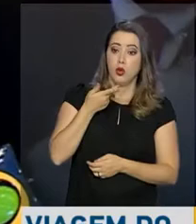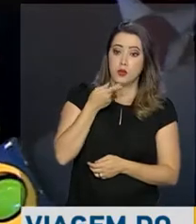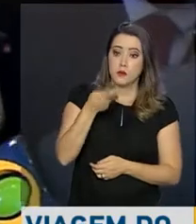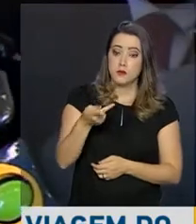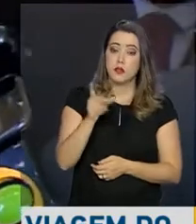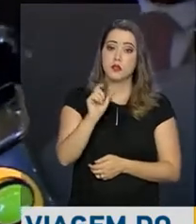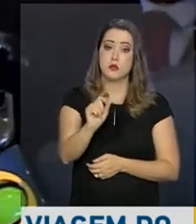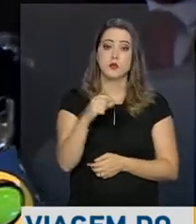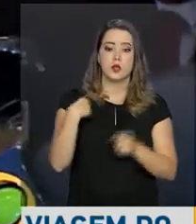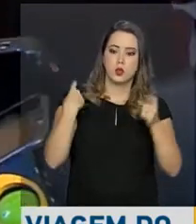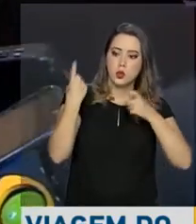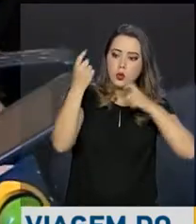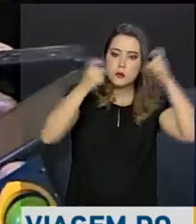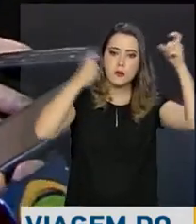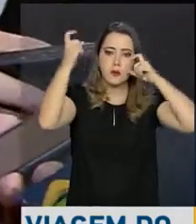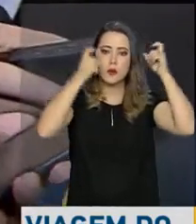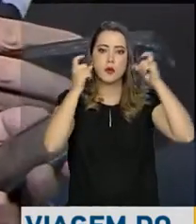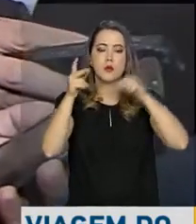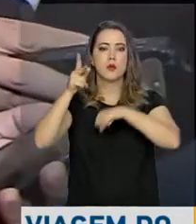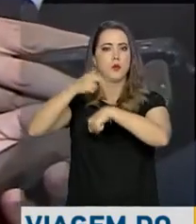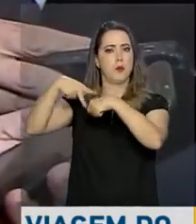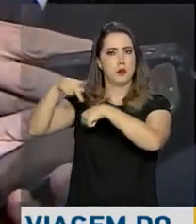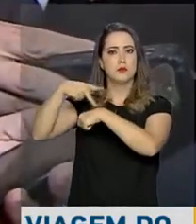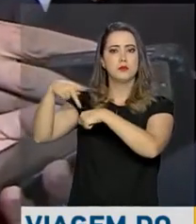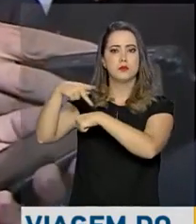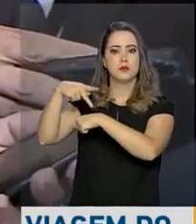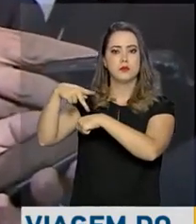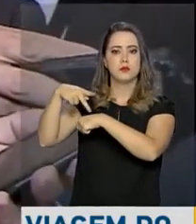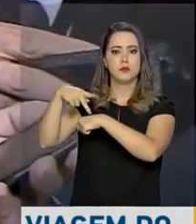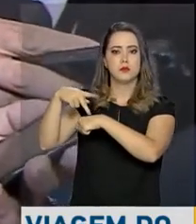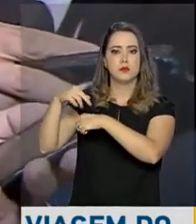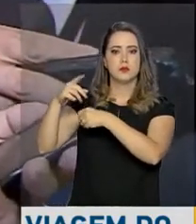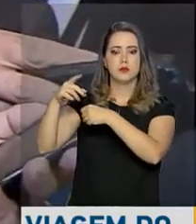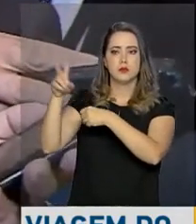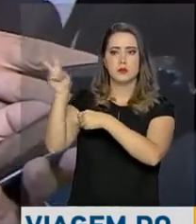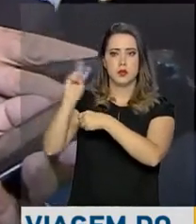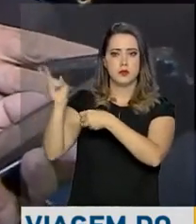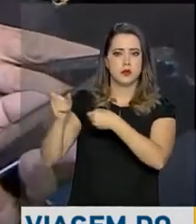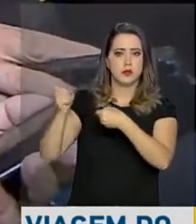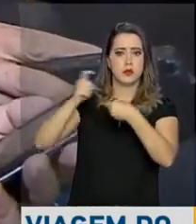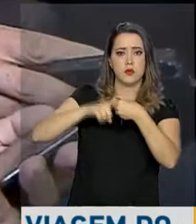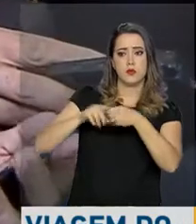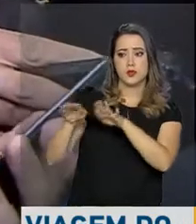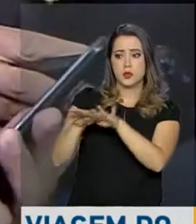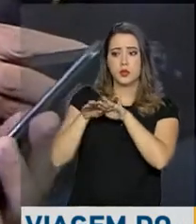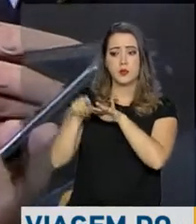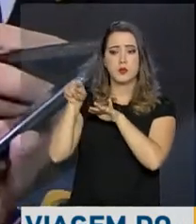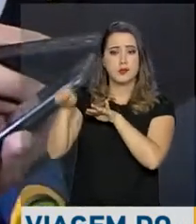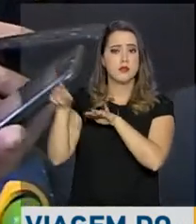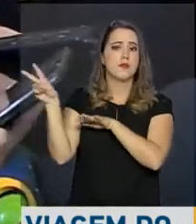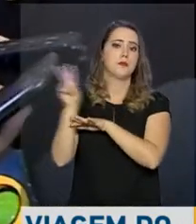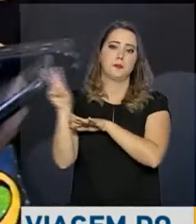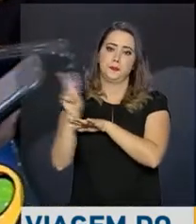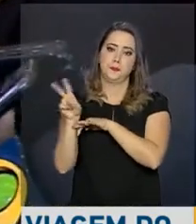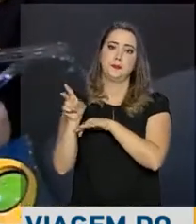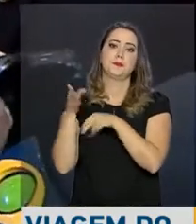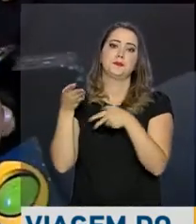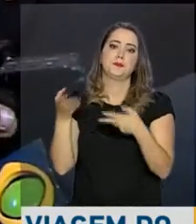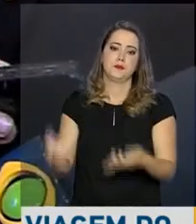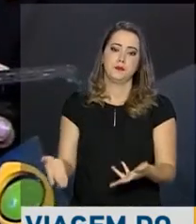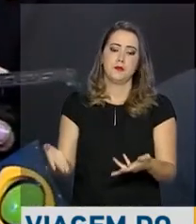nós reiteramos a nossa preocupação com a retomada, digamos, da democracia na Venezuela, não